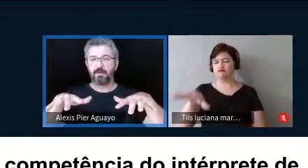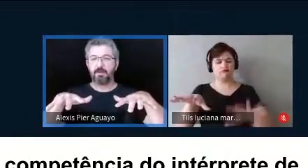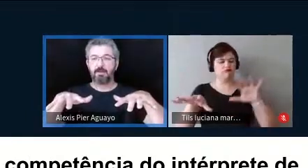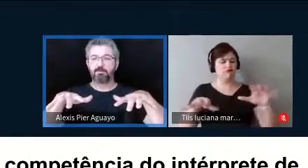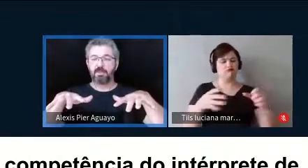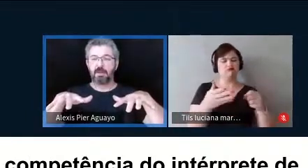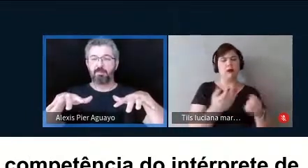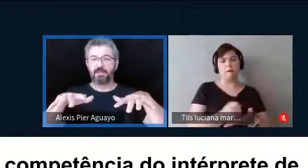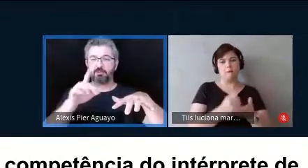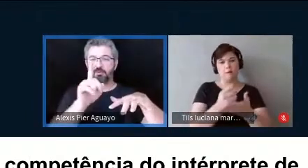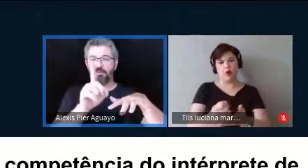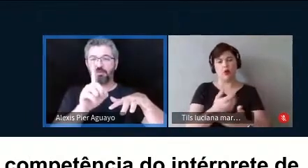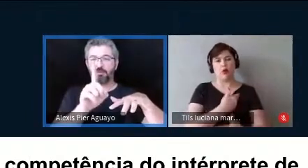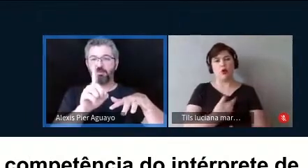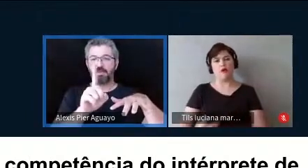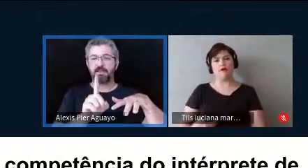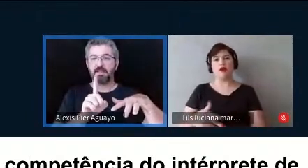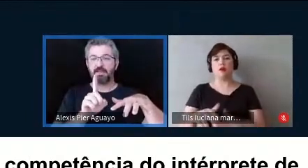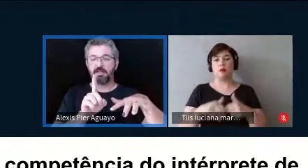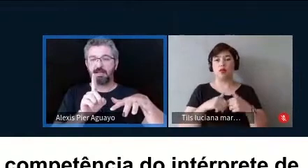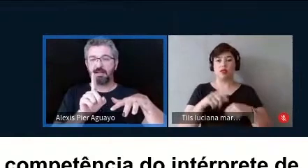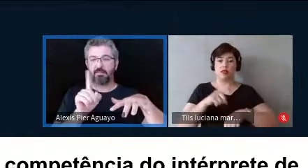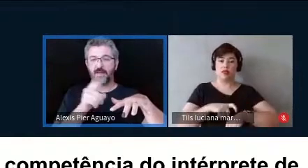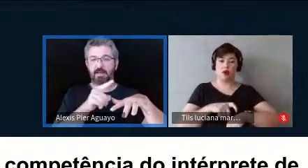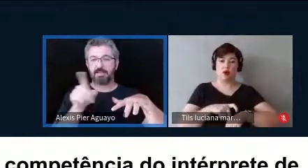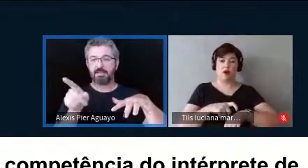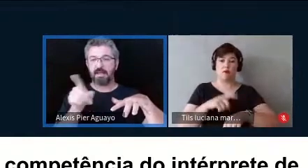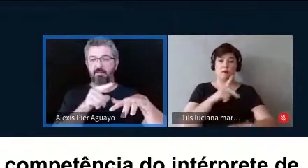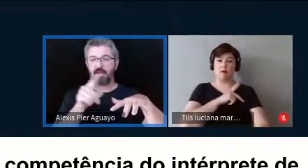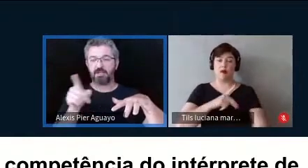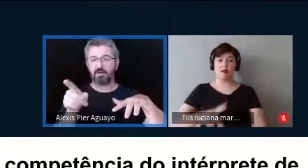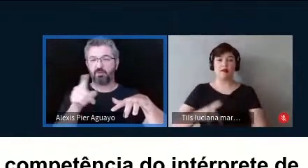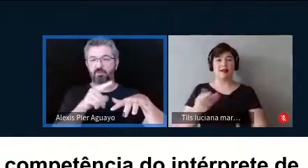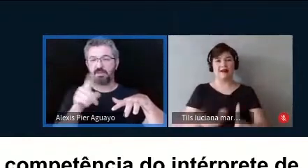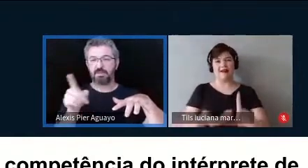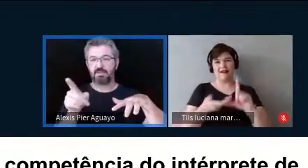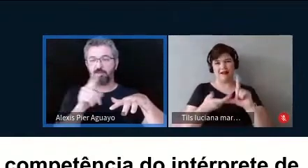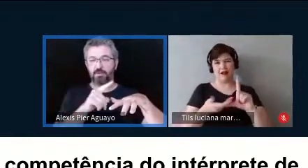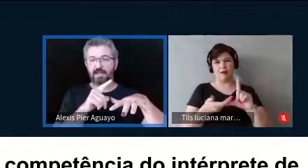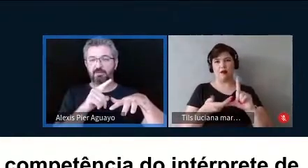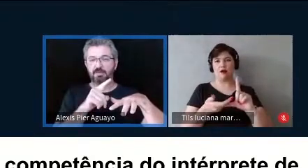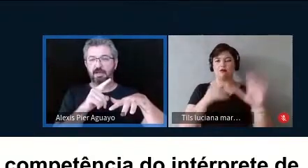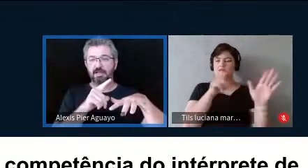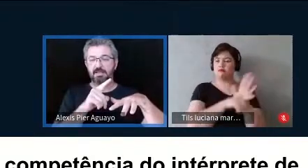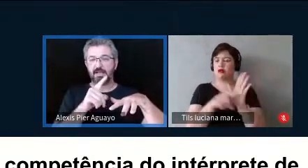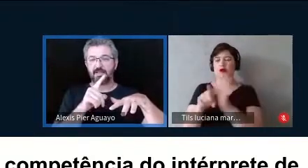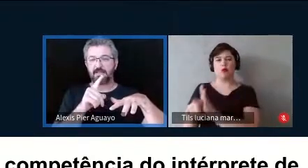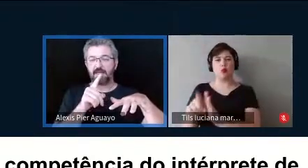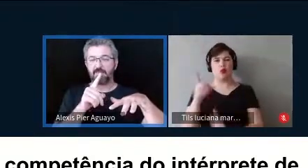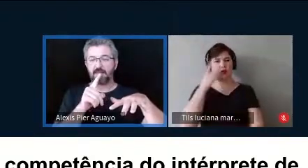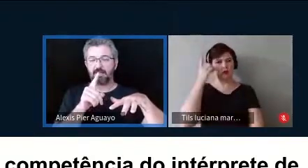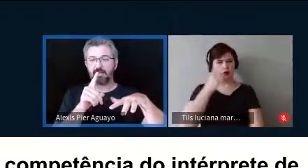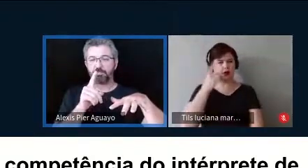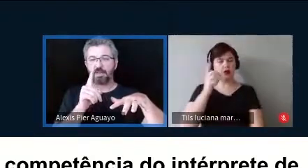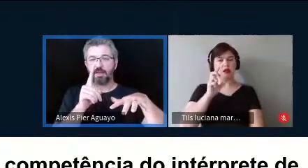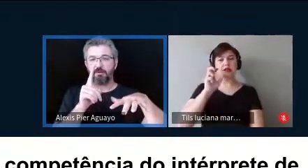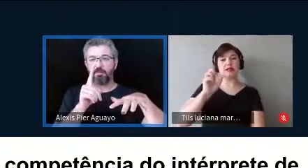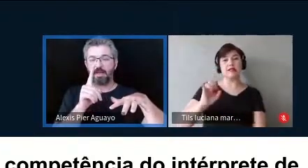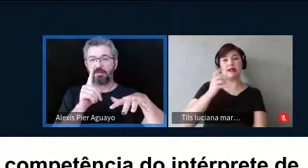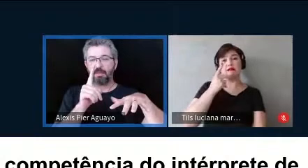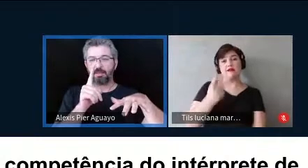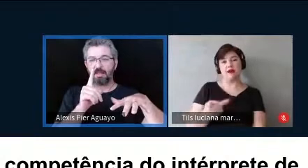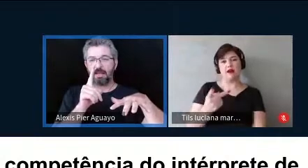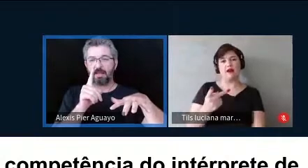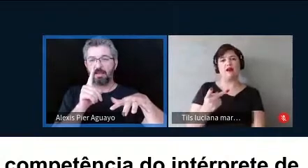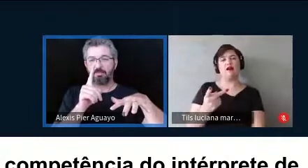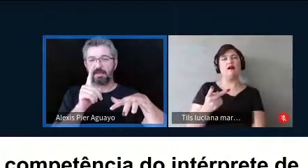do governo, e a partir do momento em que o presidente da Câmara, ele se remete a algum desses deputados, se ele se remeter a